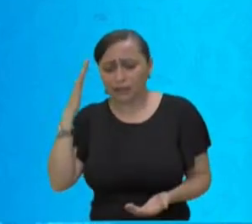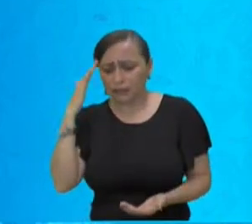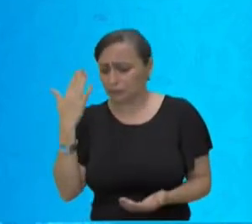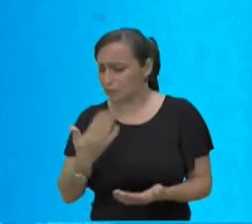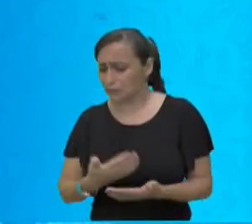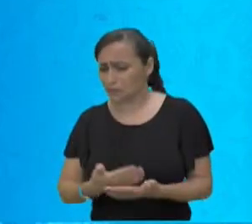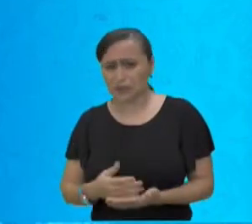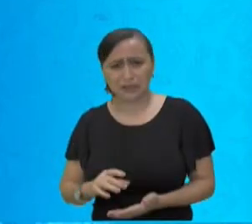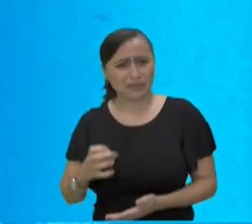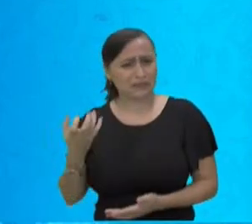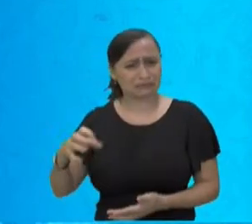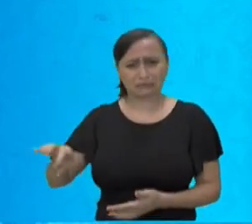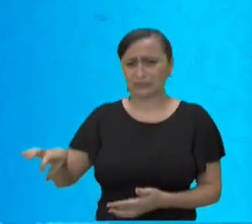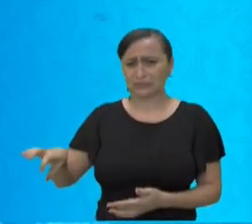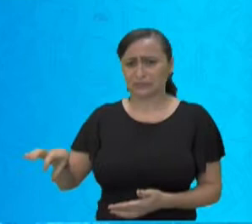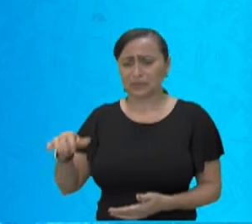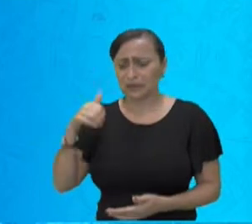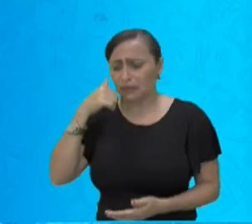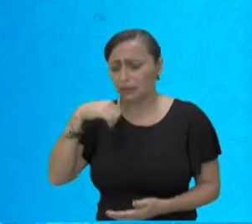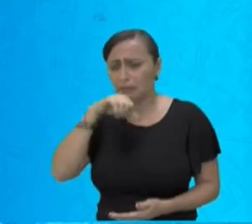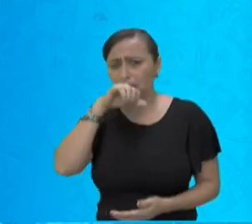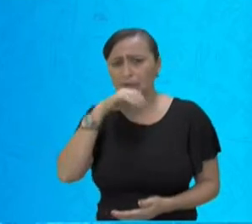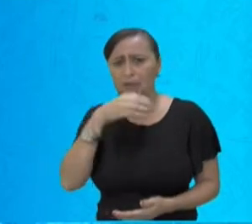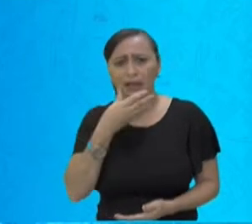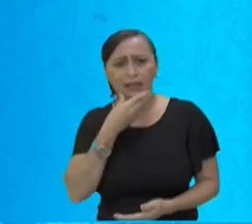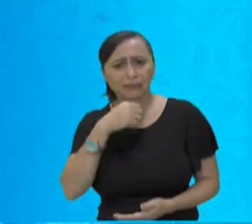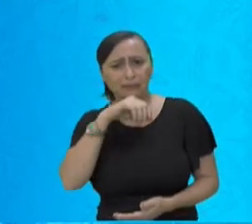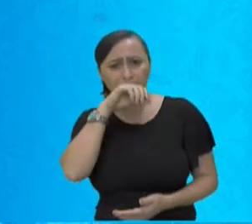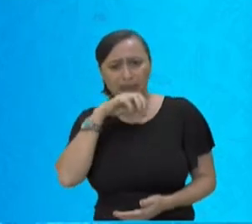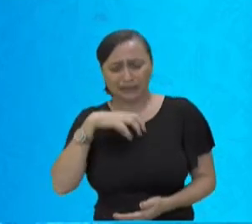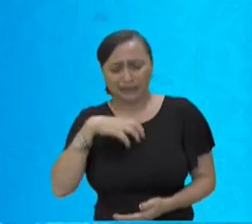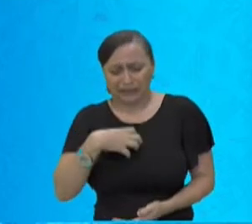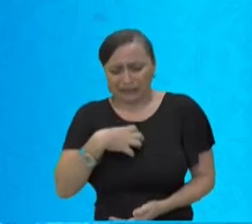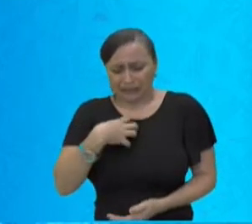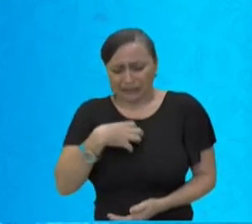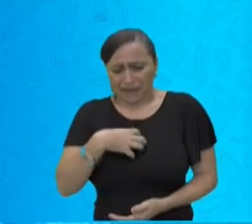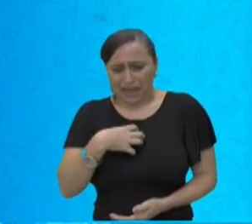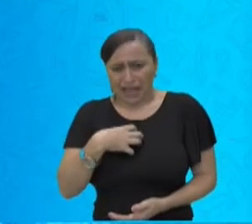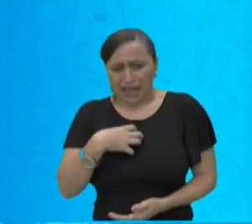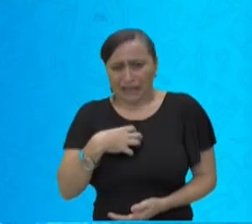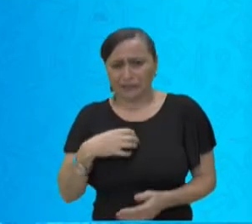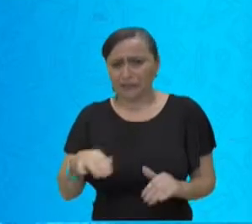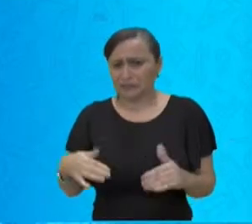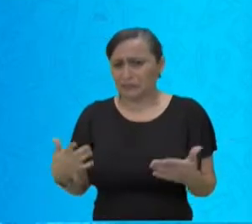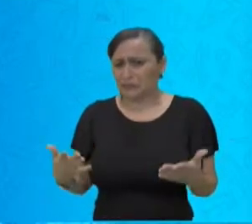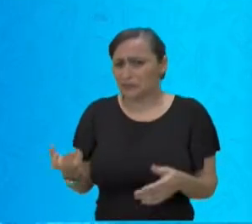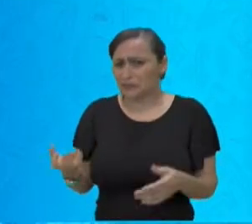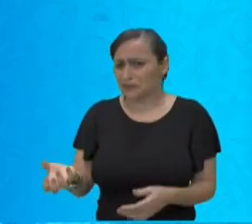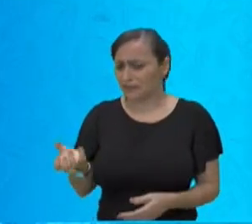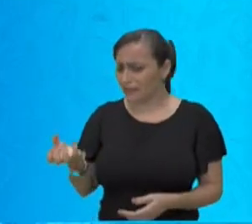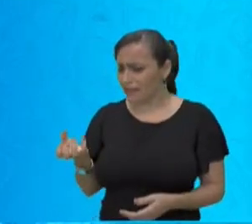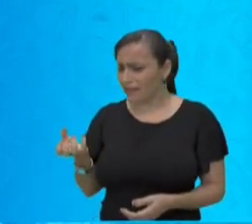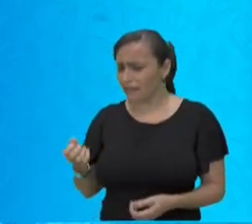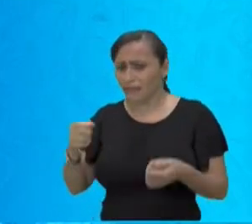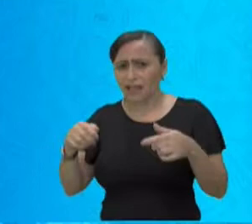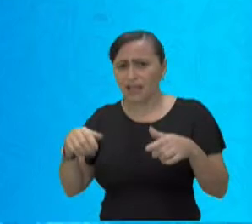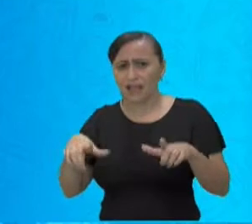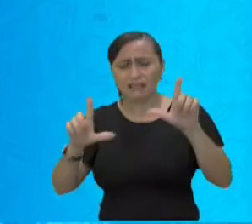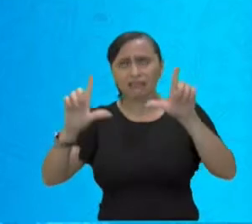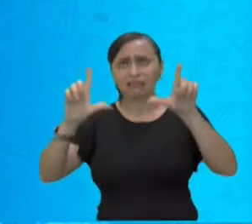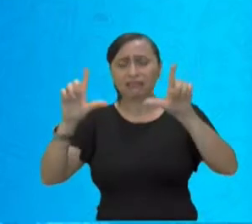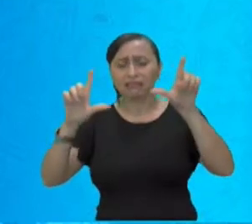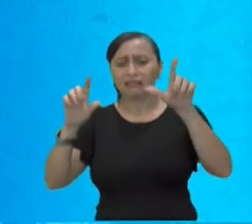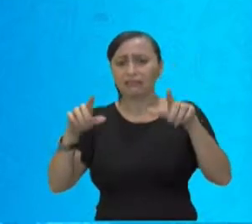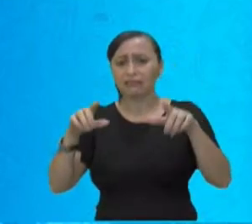aos nossos pais a mamãe nós ficamos com raiva quando nós queremos ó ficar Assistindo TV ao invés